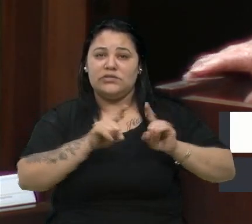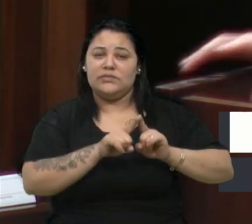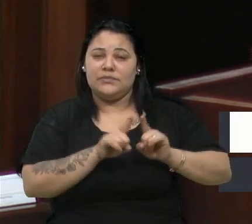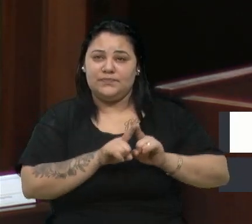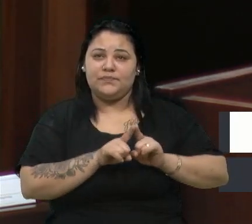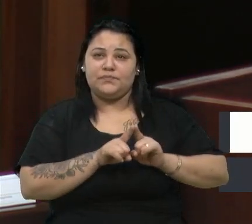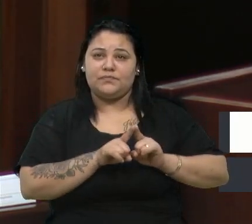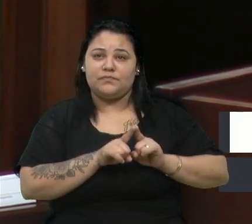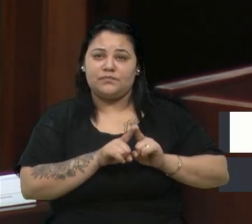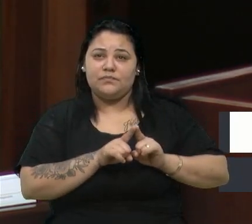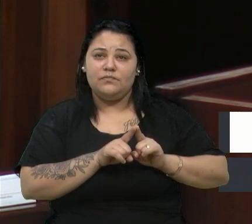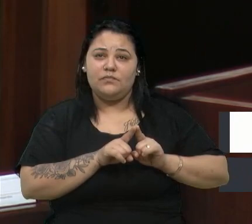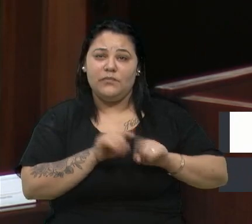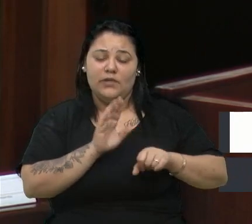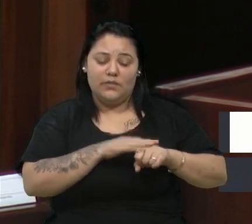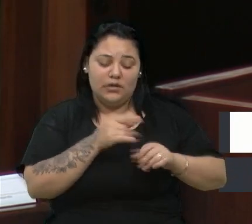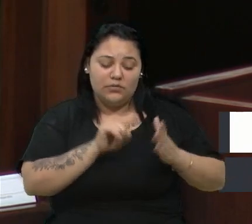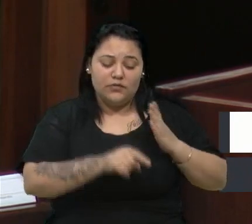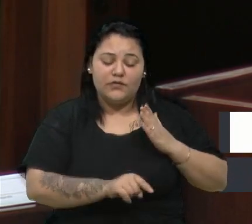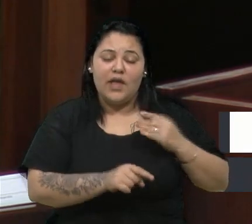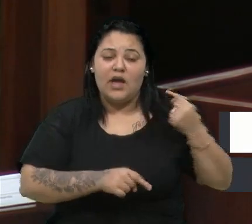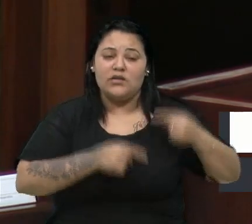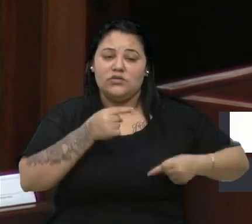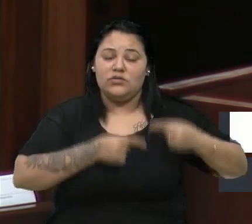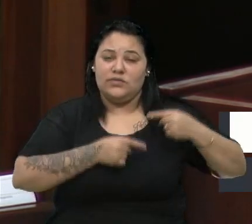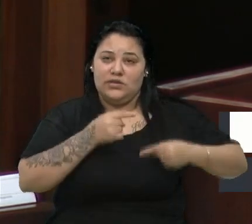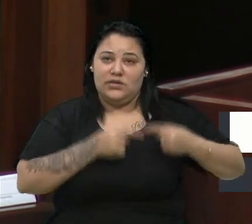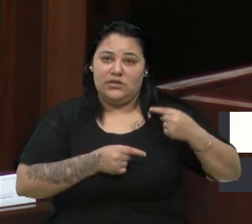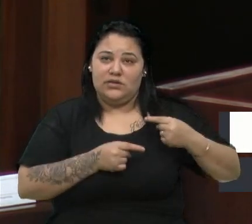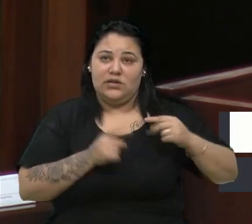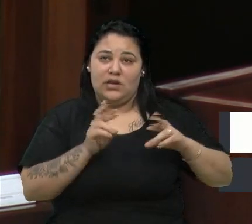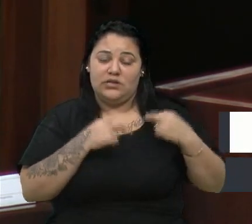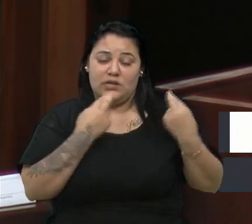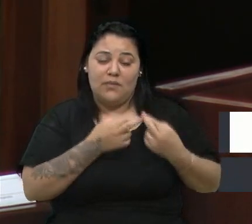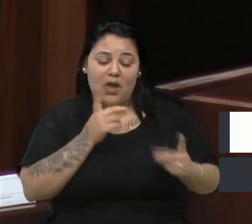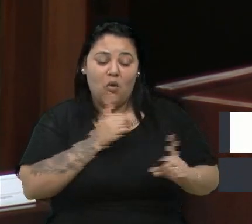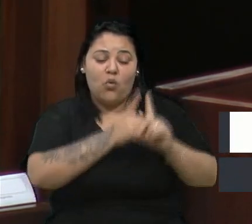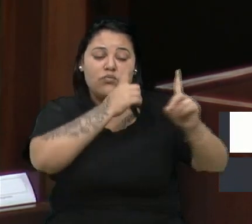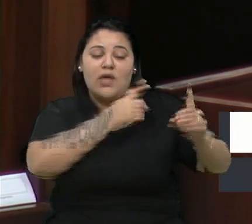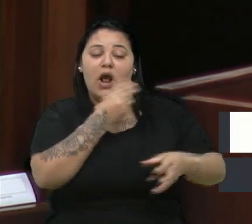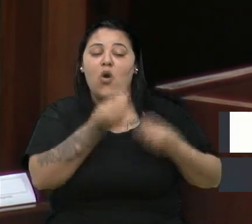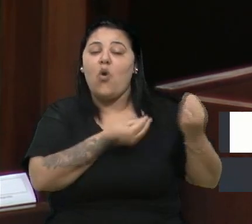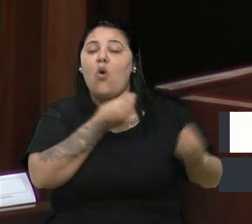a gente aprofundar a discussão, para achar uma solução.